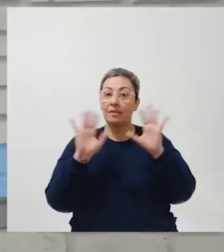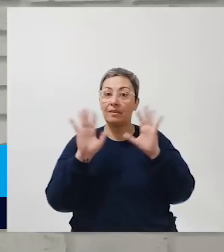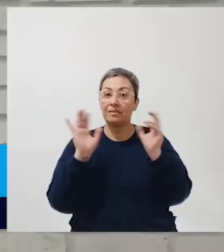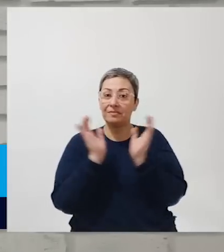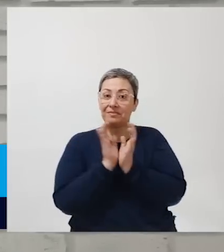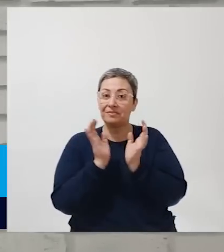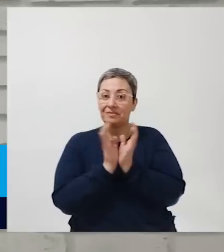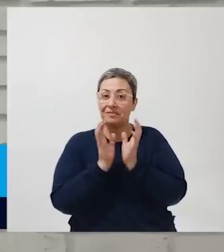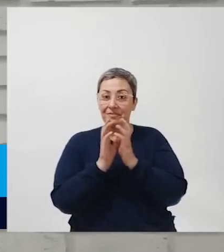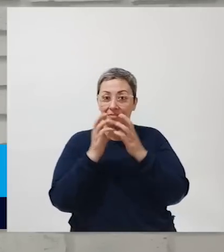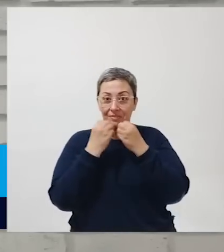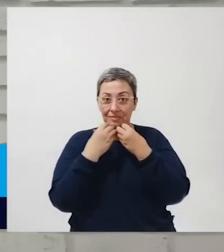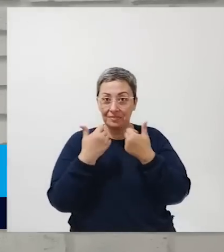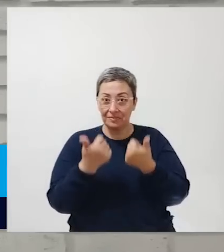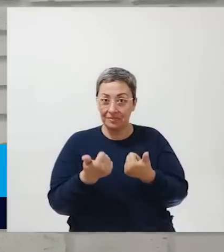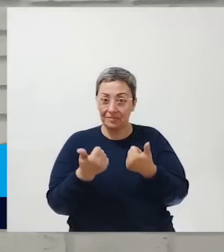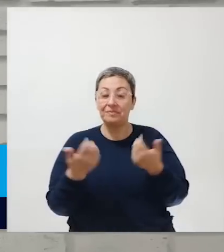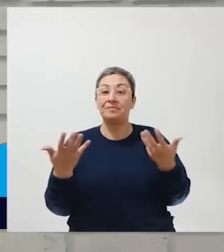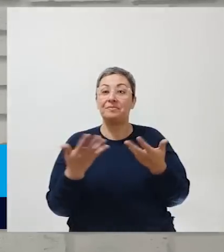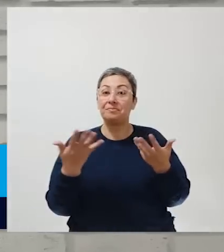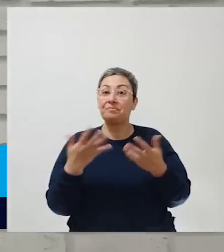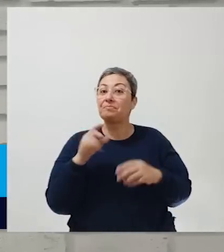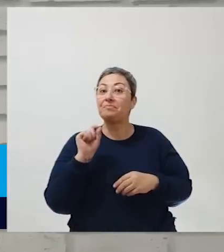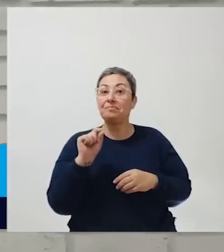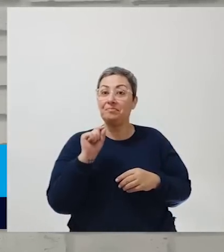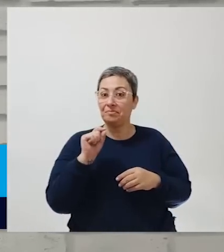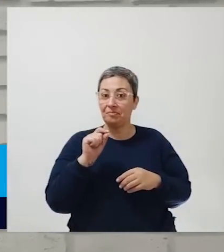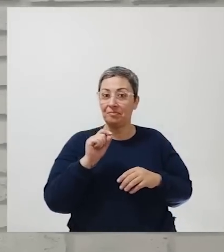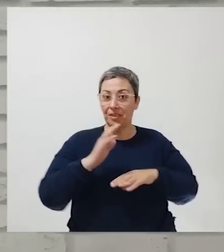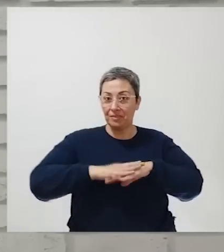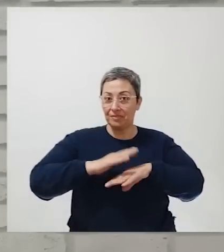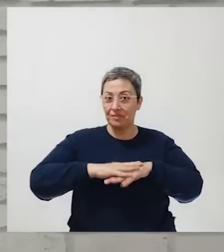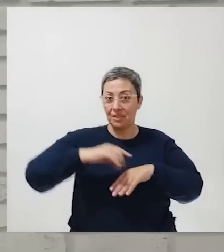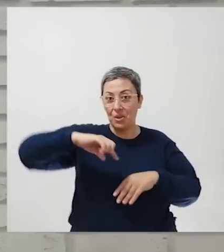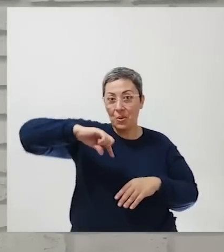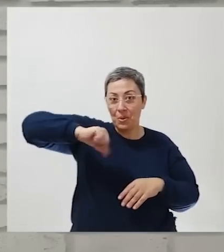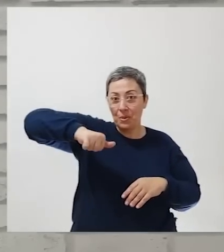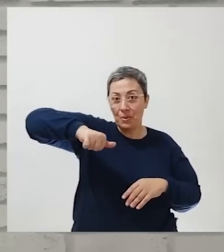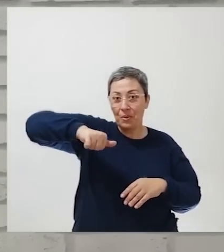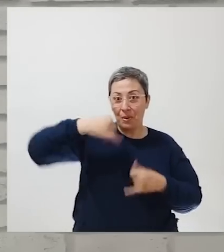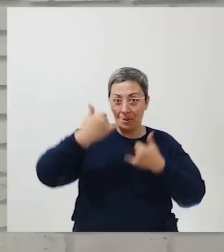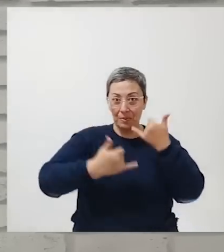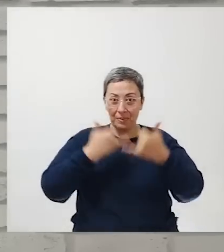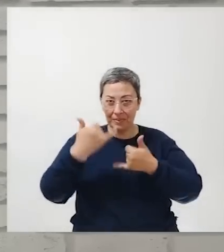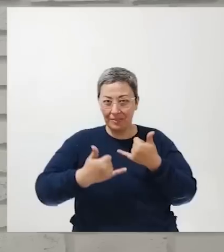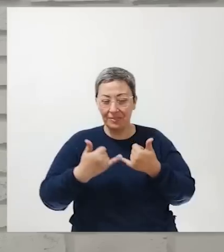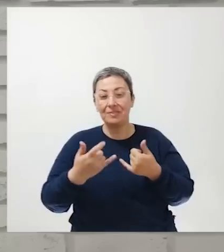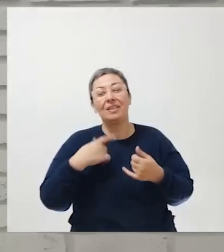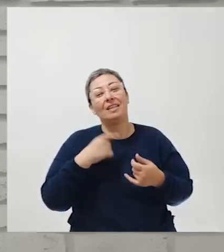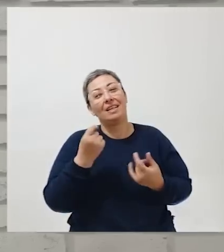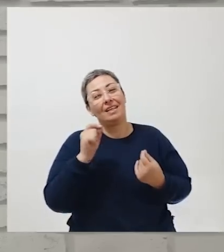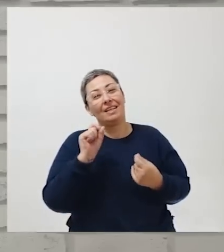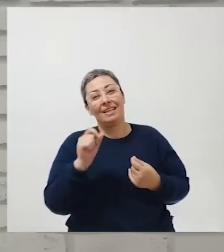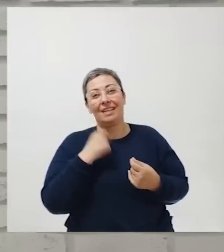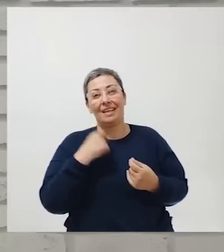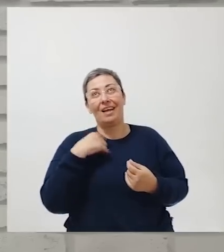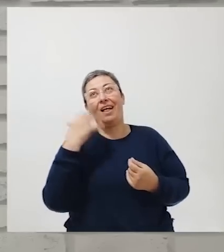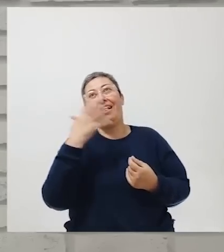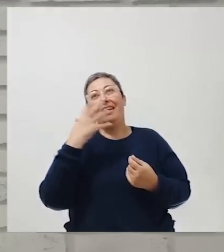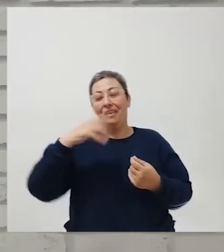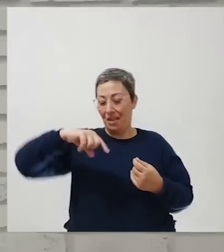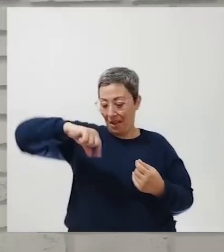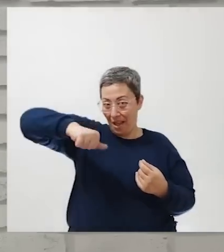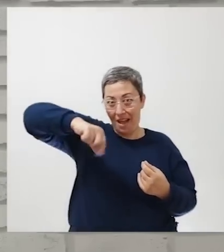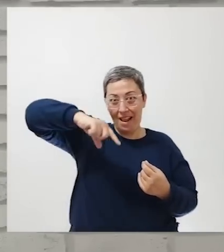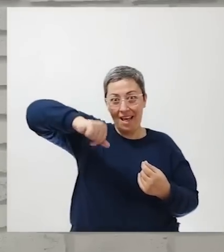Olá, pessoal, tudo bem? E aí, fizeram um peão? Brincaram bastante? Quem não se encanta com o